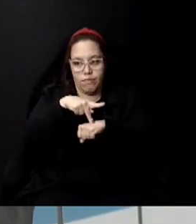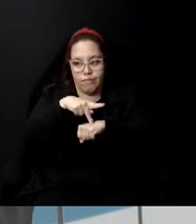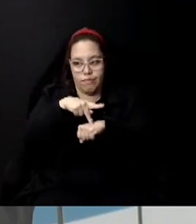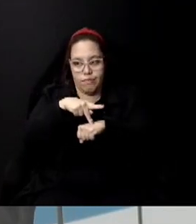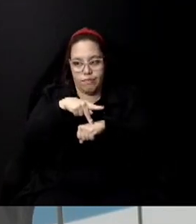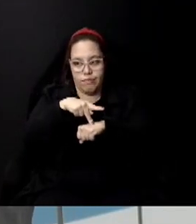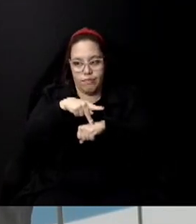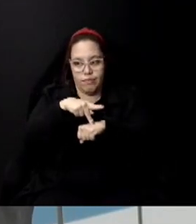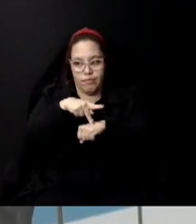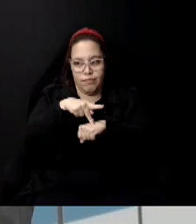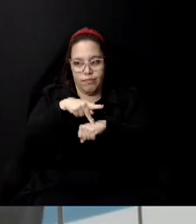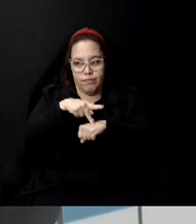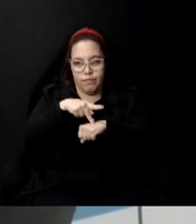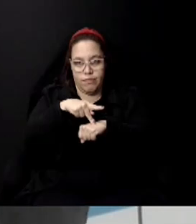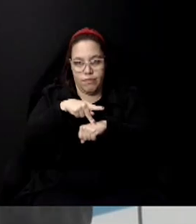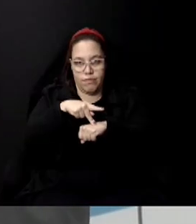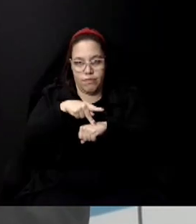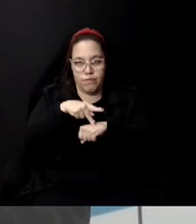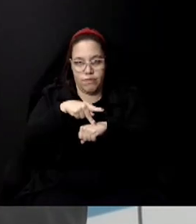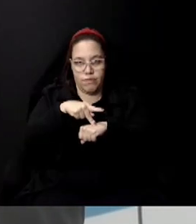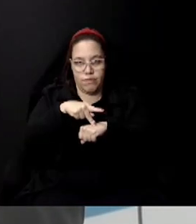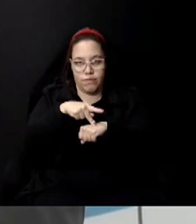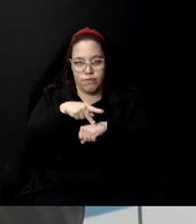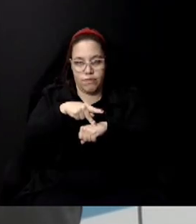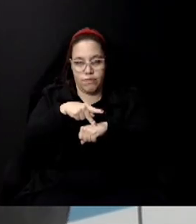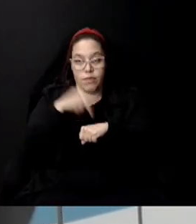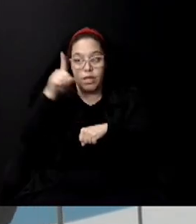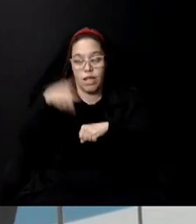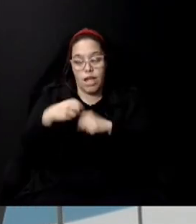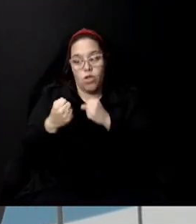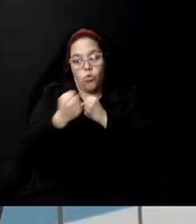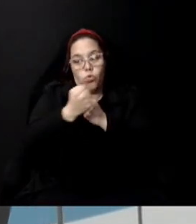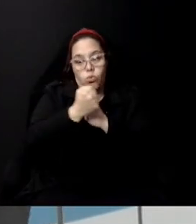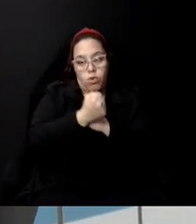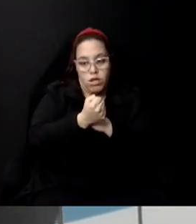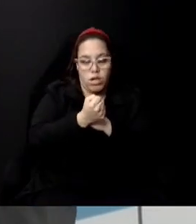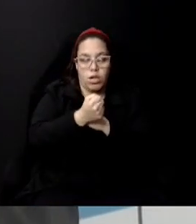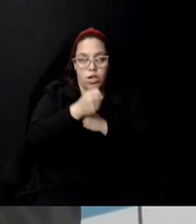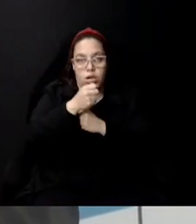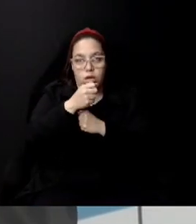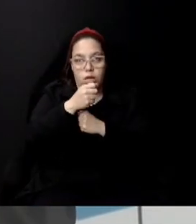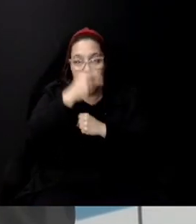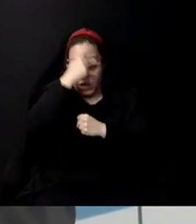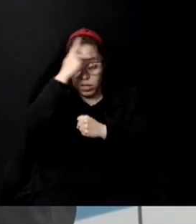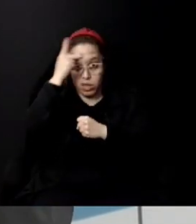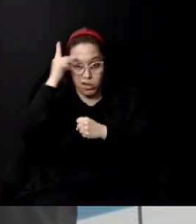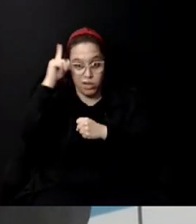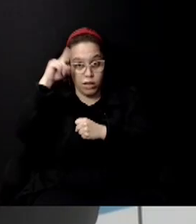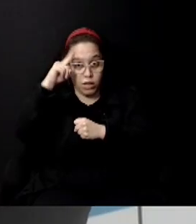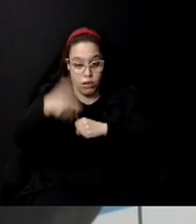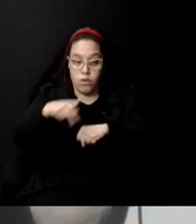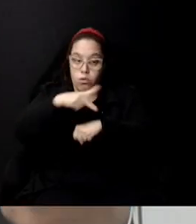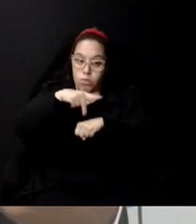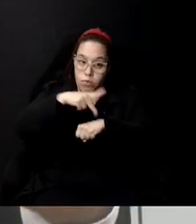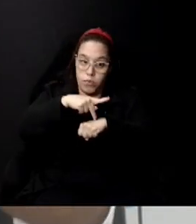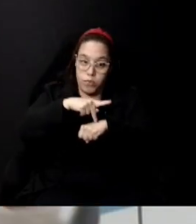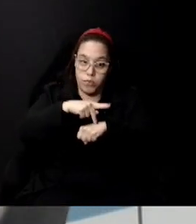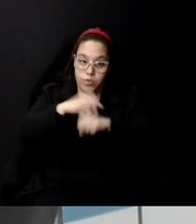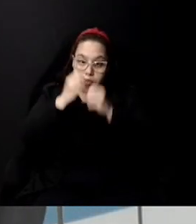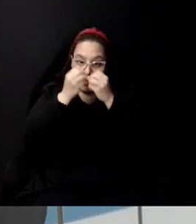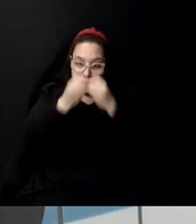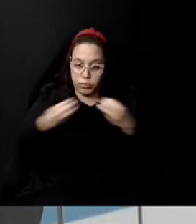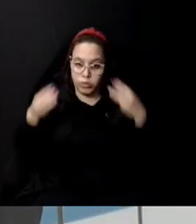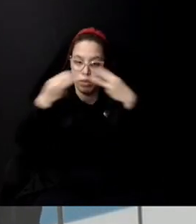O contingente de pessoas é dos países. E isso tem que ser definido pelos países. A ONU pode até sugerir, mas